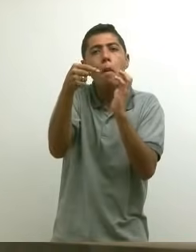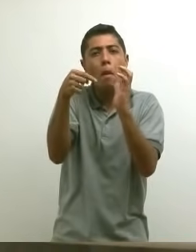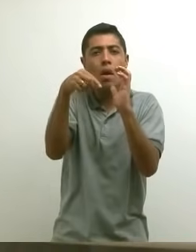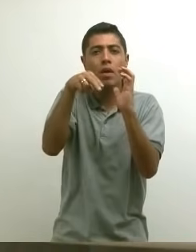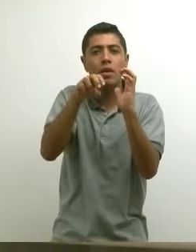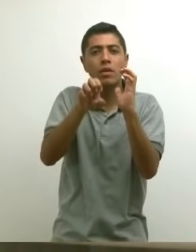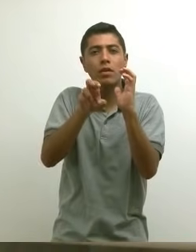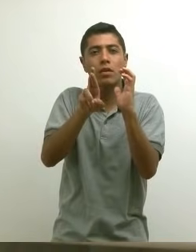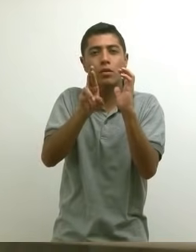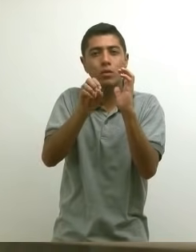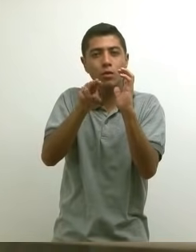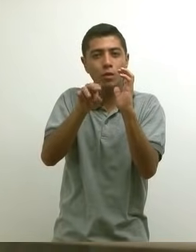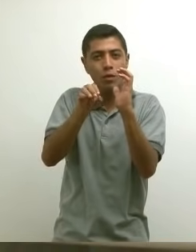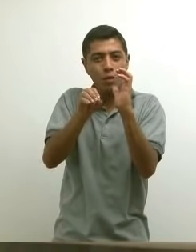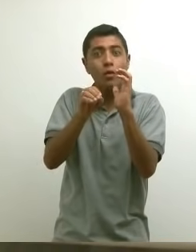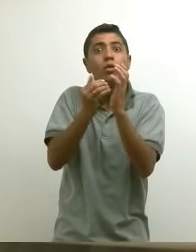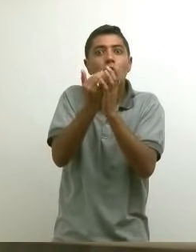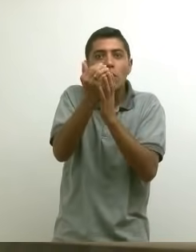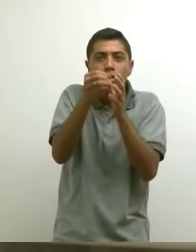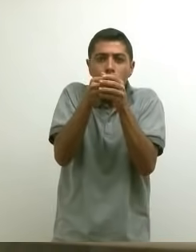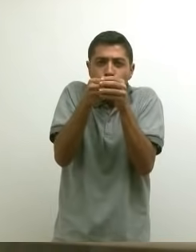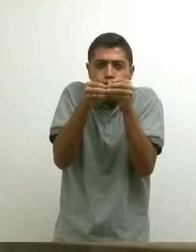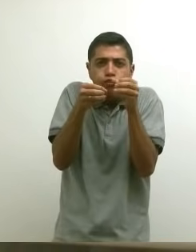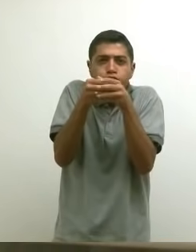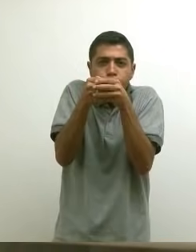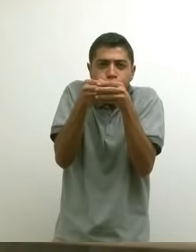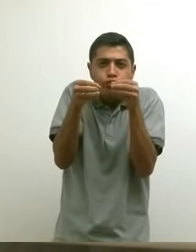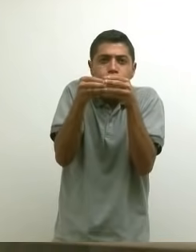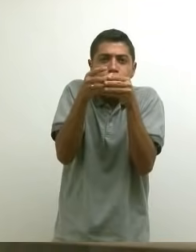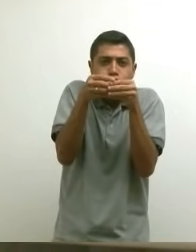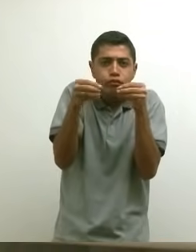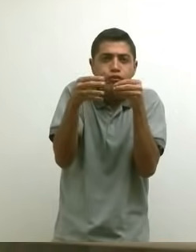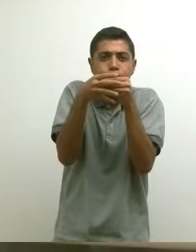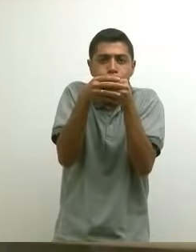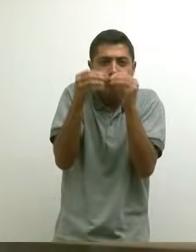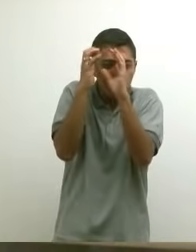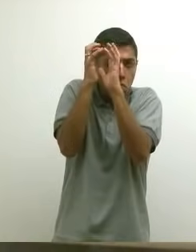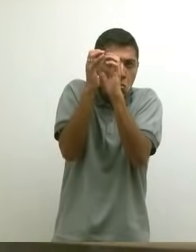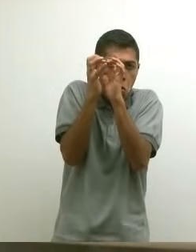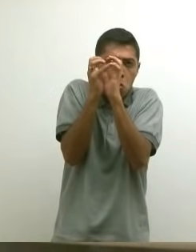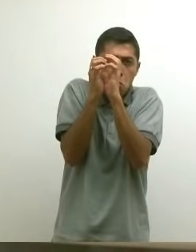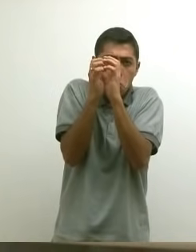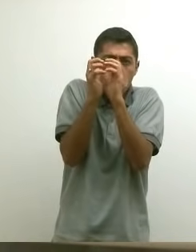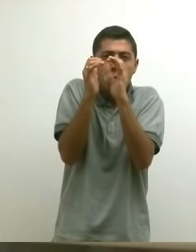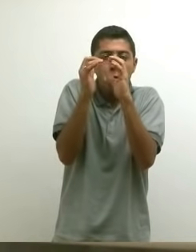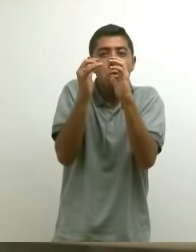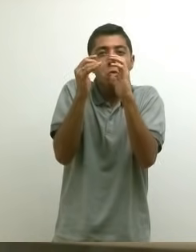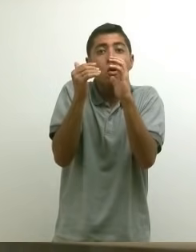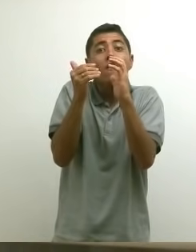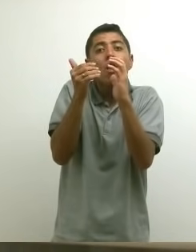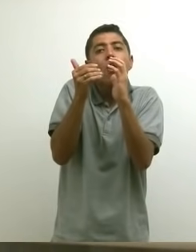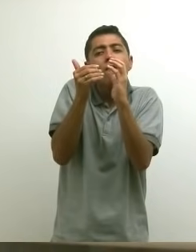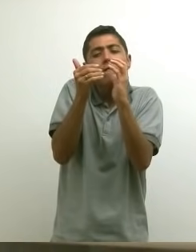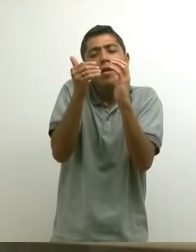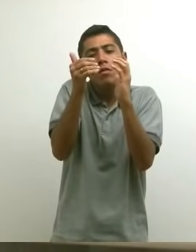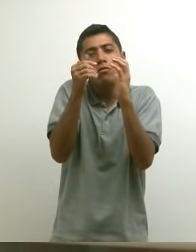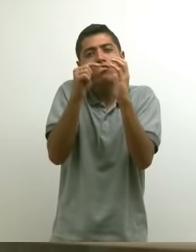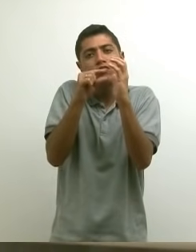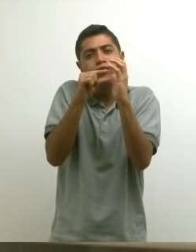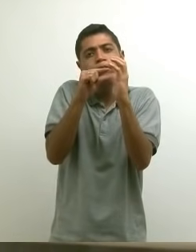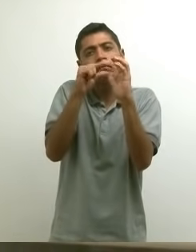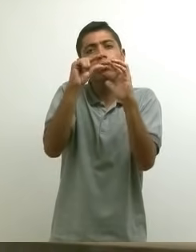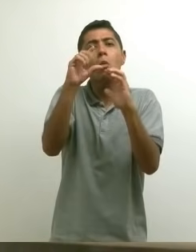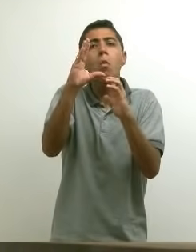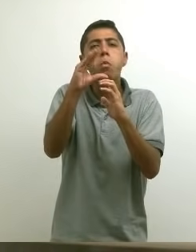de dessa série de nutrição que roda ao redor do neurônio a formar uma banda de gordura que vai captar todo o sistema